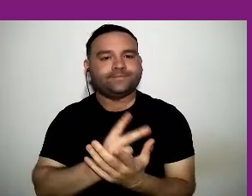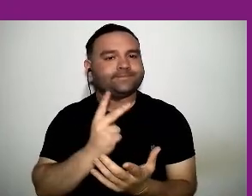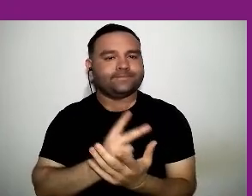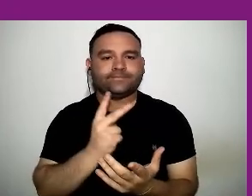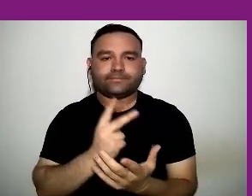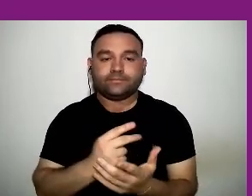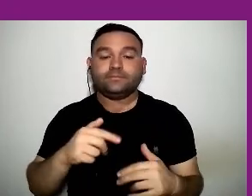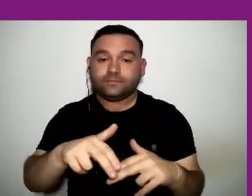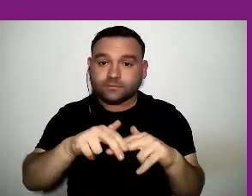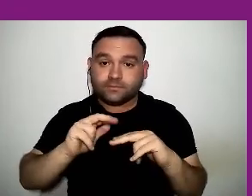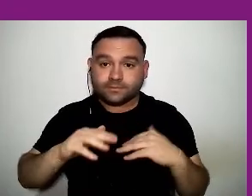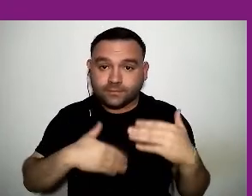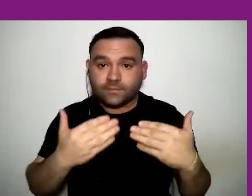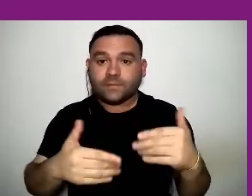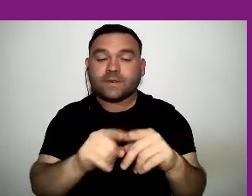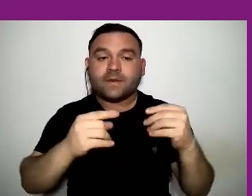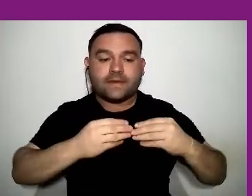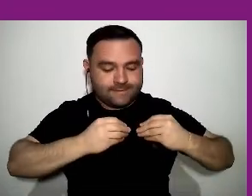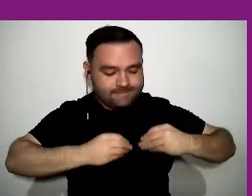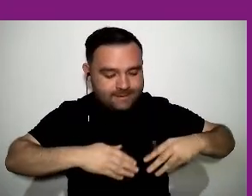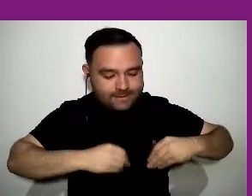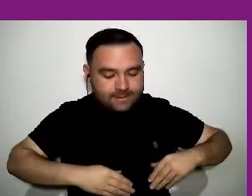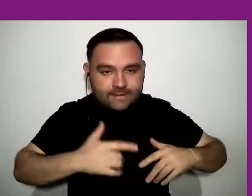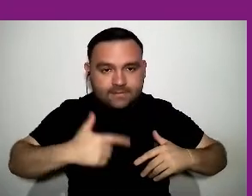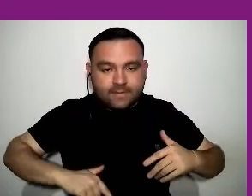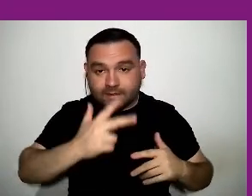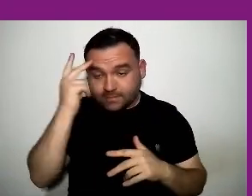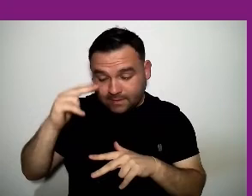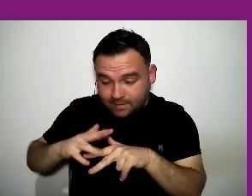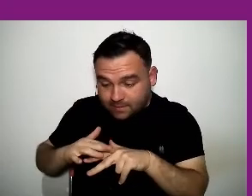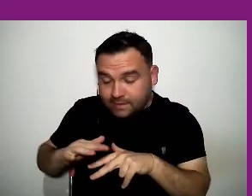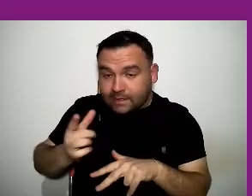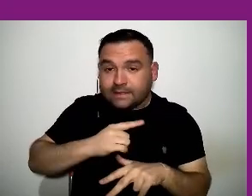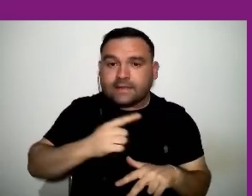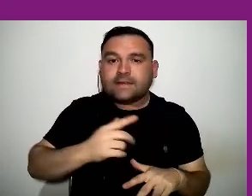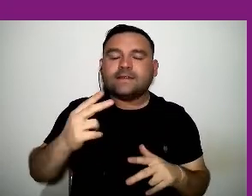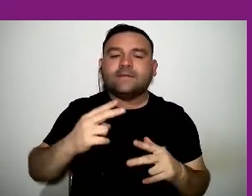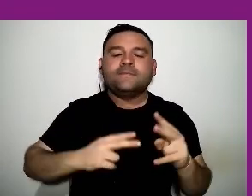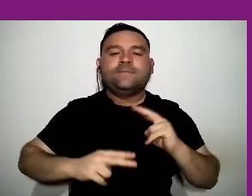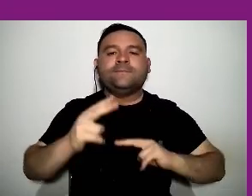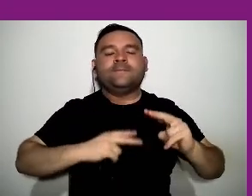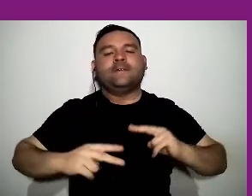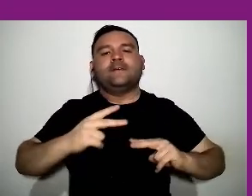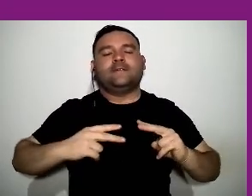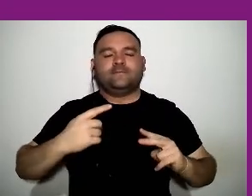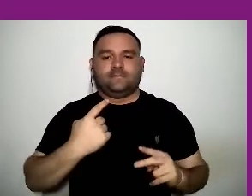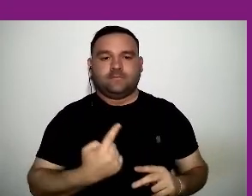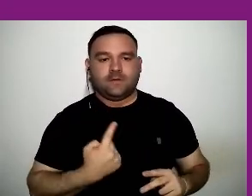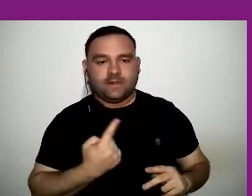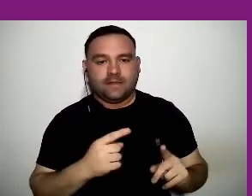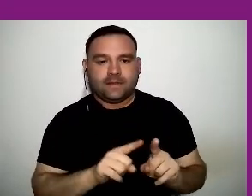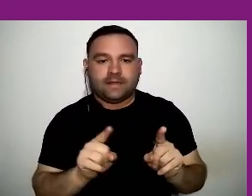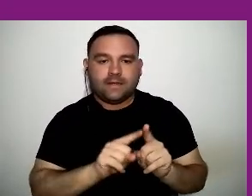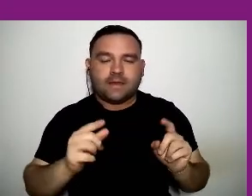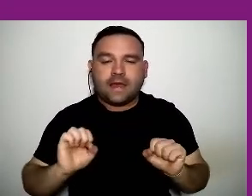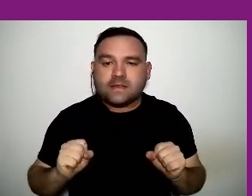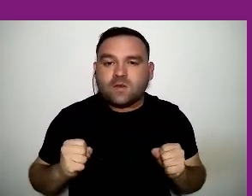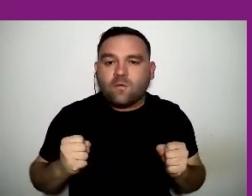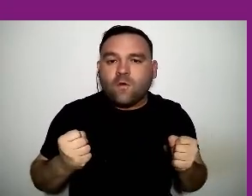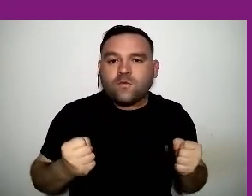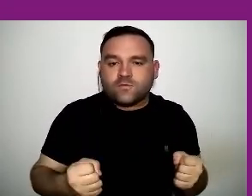e, por conseguinte, mais lesão. Quando um paciente está em ventilação espontânea e ele faz um determinado